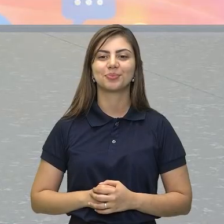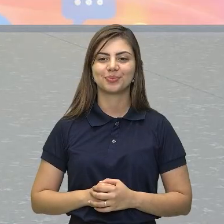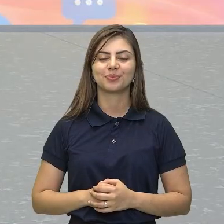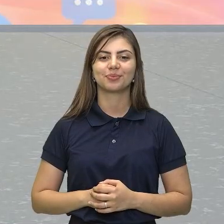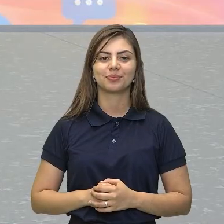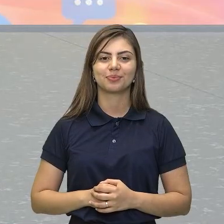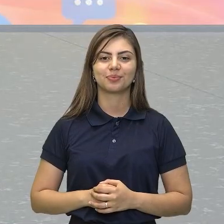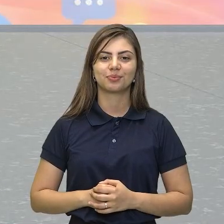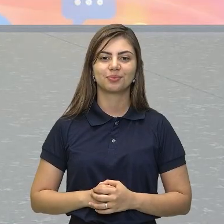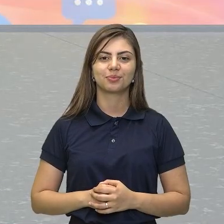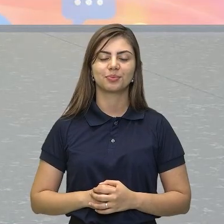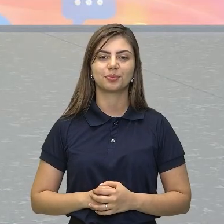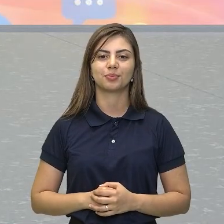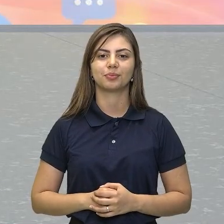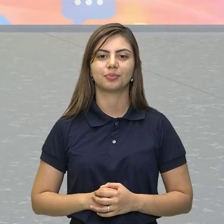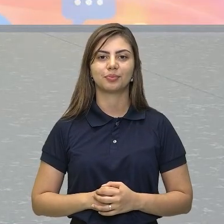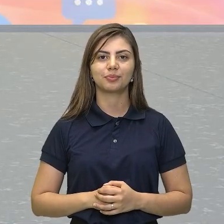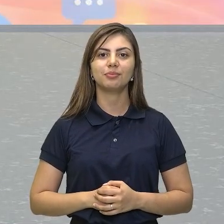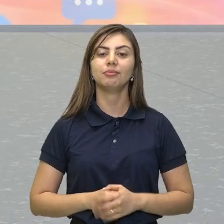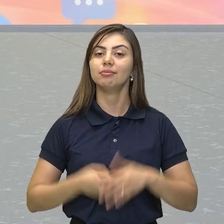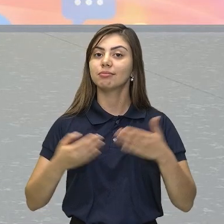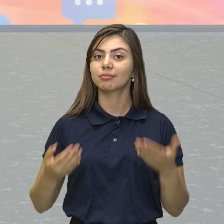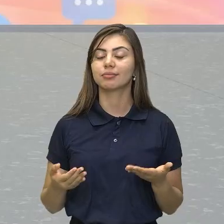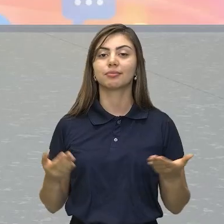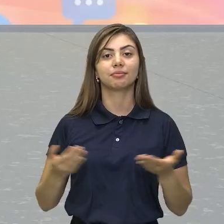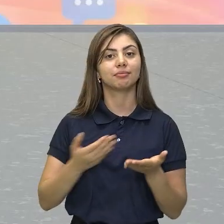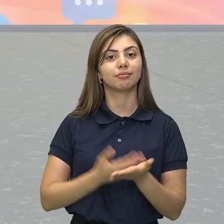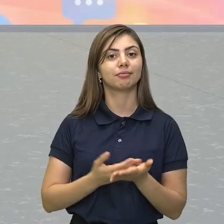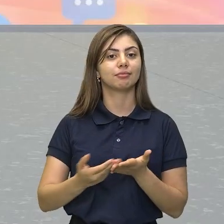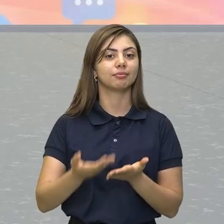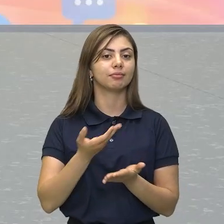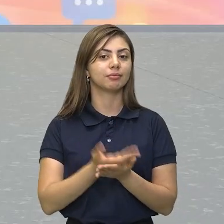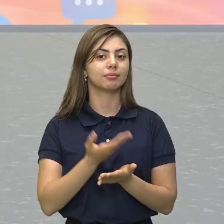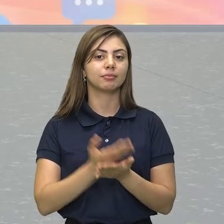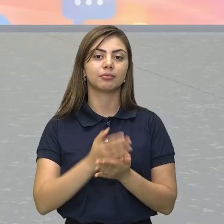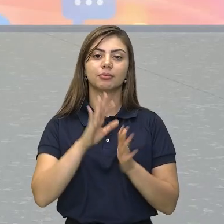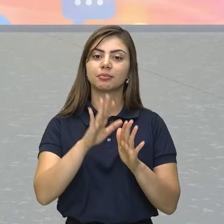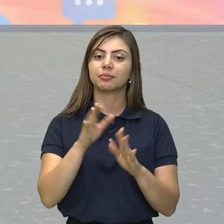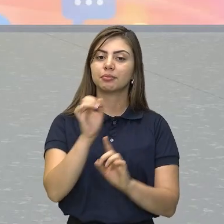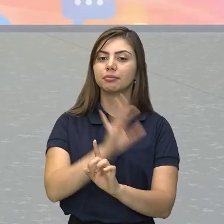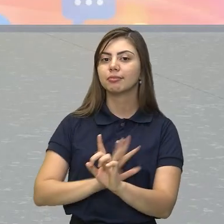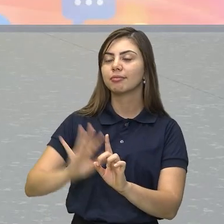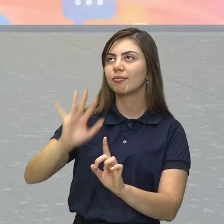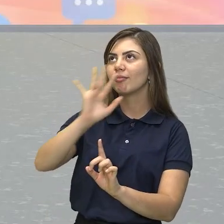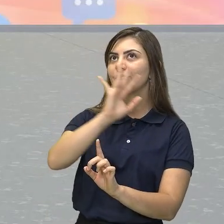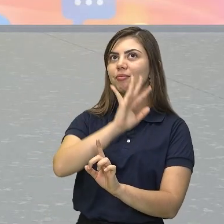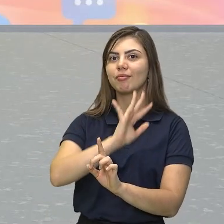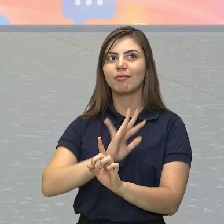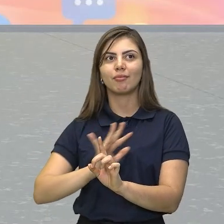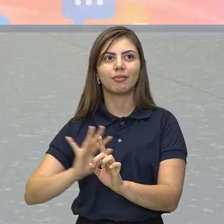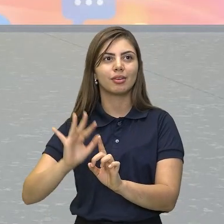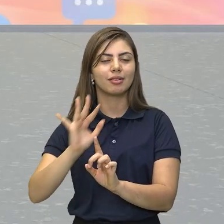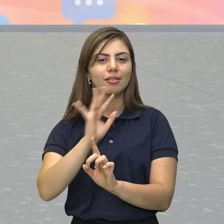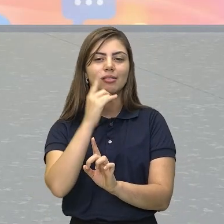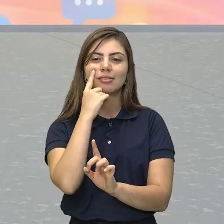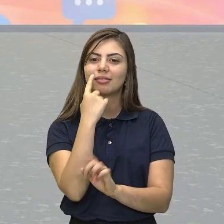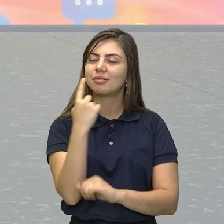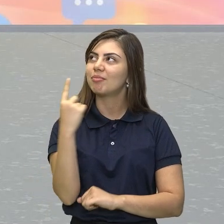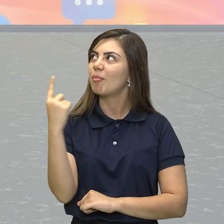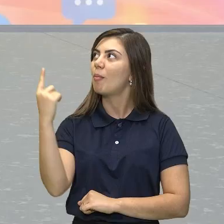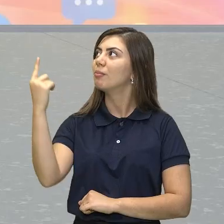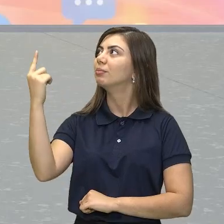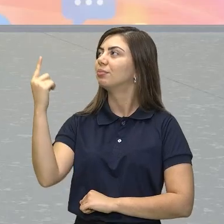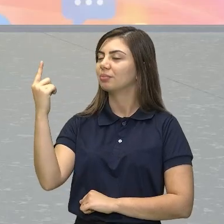So, let's start our class. Vamos começar a nossa aula. Deem uma olhada aí nesse ambiente, né? Nesse plano de fundo.